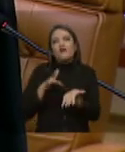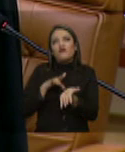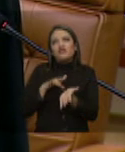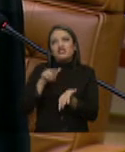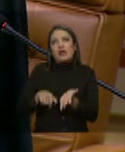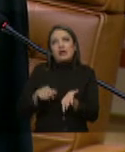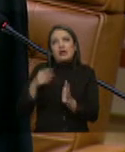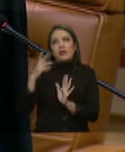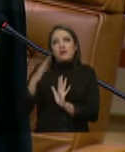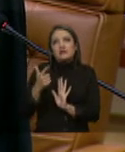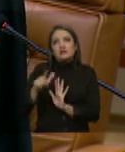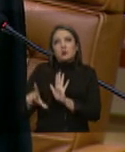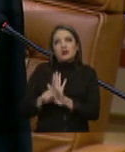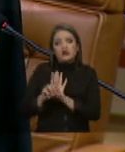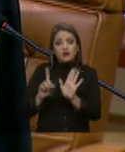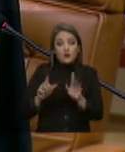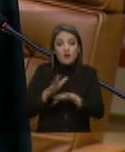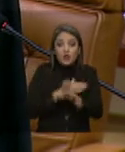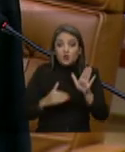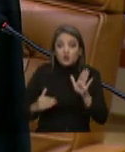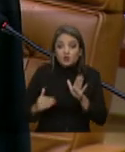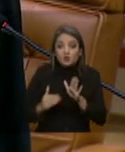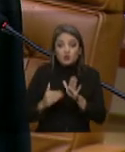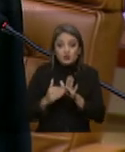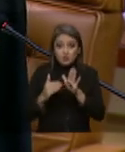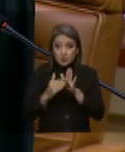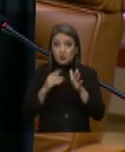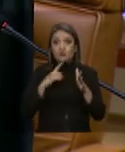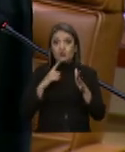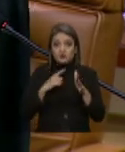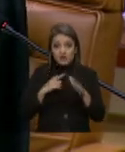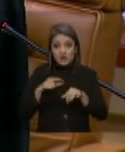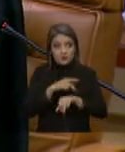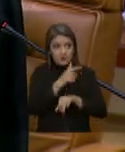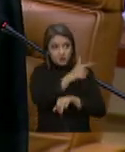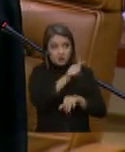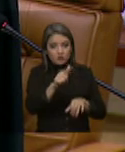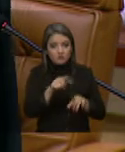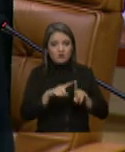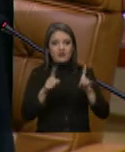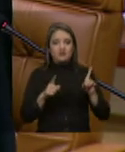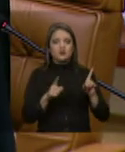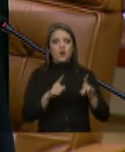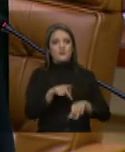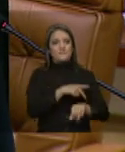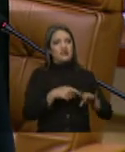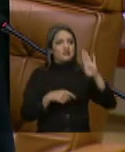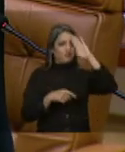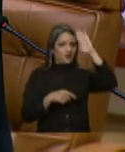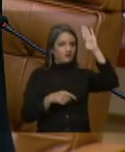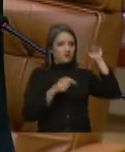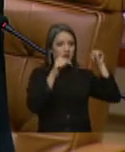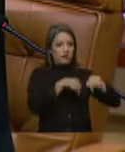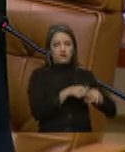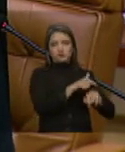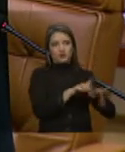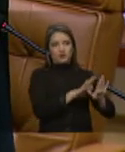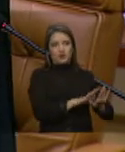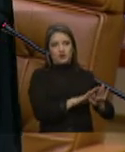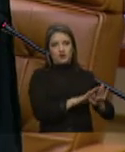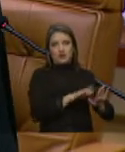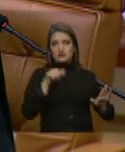porque todos os reflexos são em outros países o país onde é a sede não tem esses reflexos então não